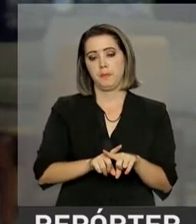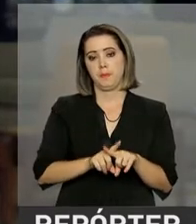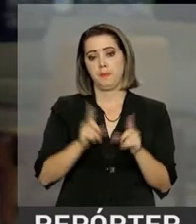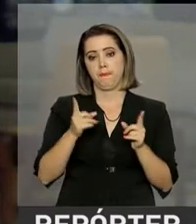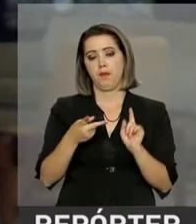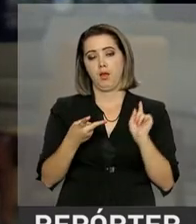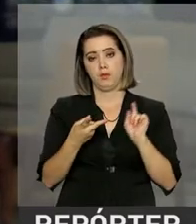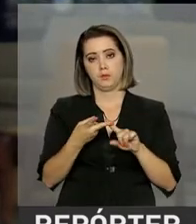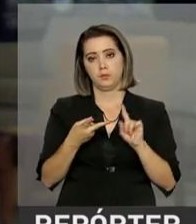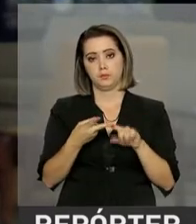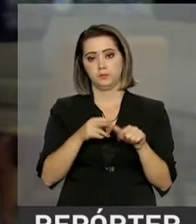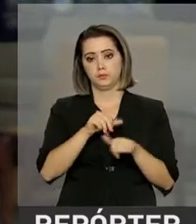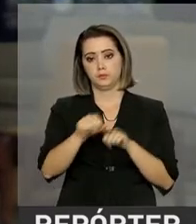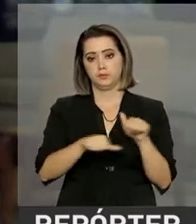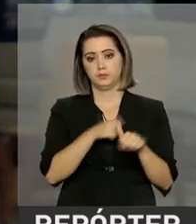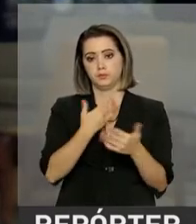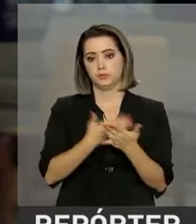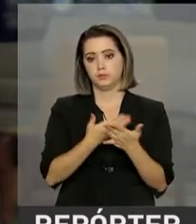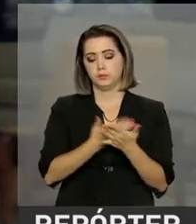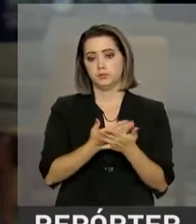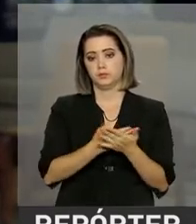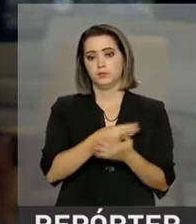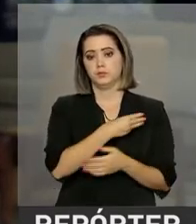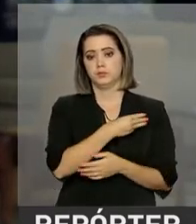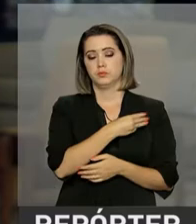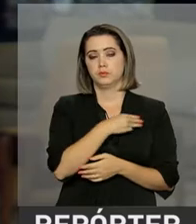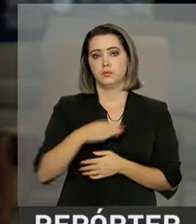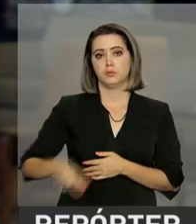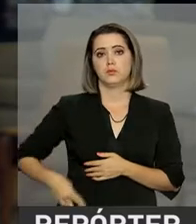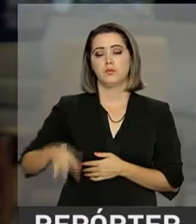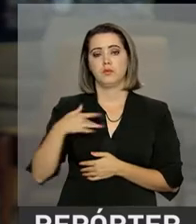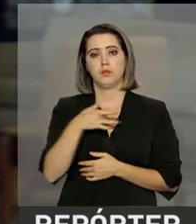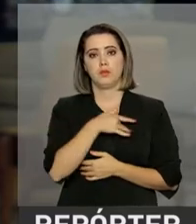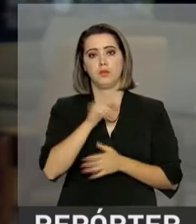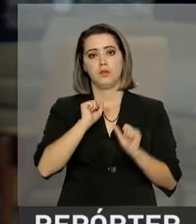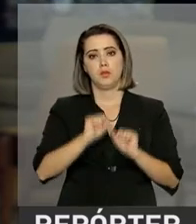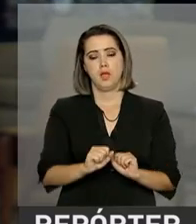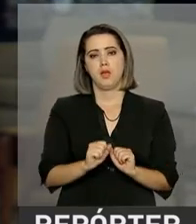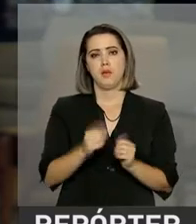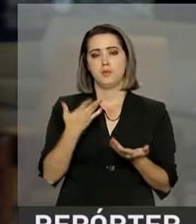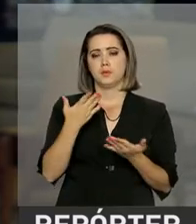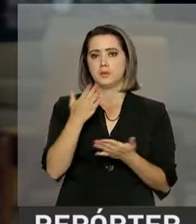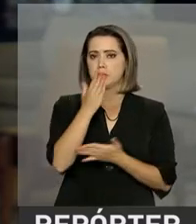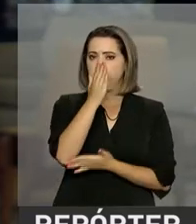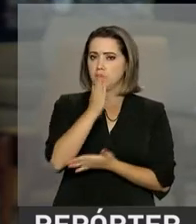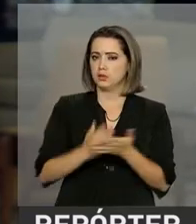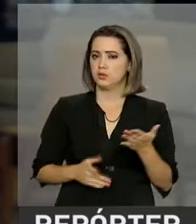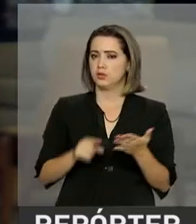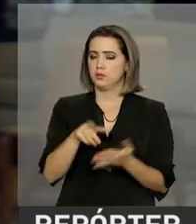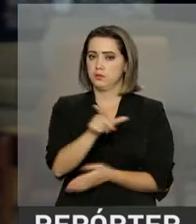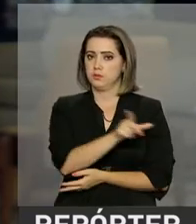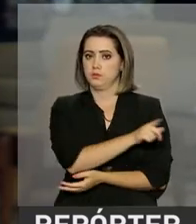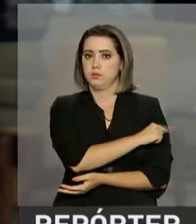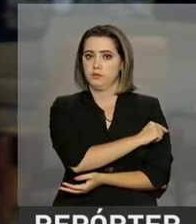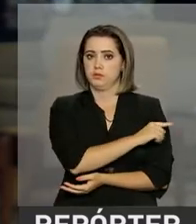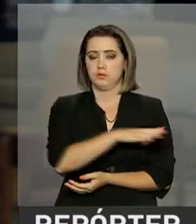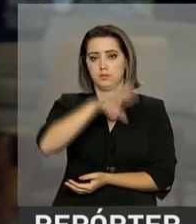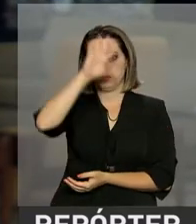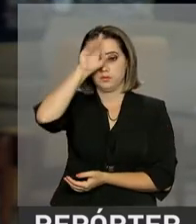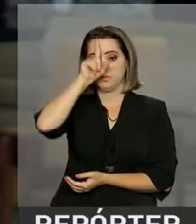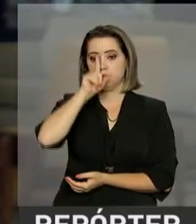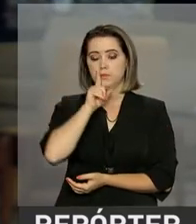outra mudança ainda está em estudo pelo ministério da saúde a possibilidade de fracionar a vacina contra a febre amarela